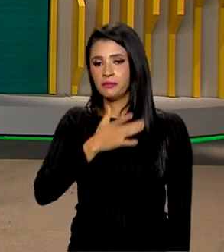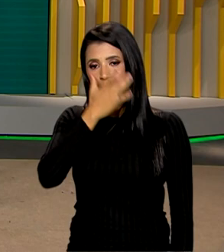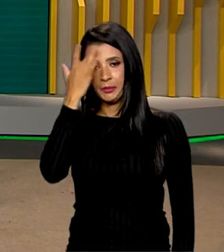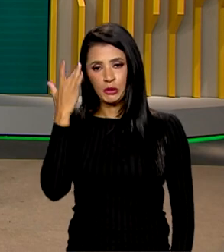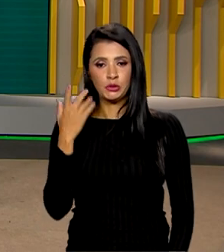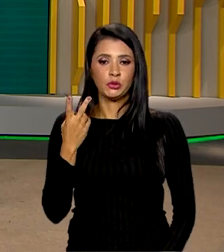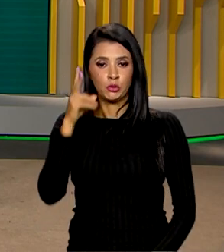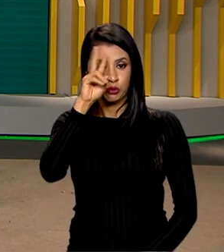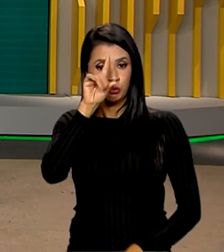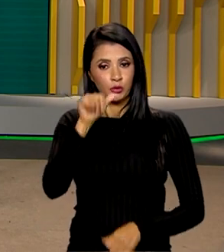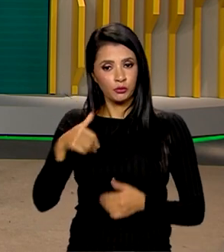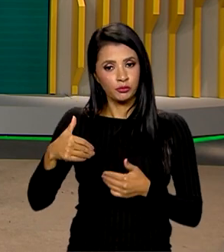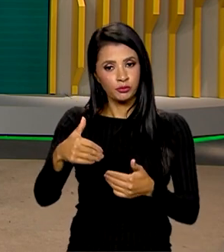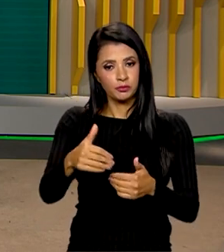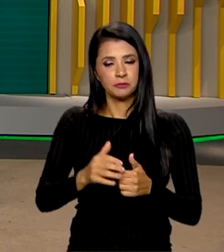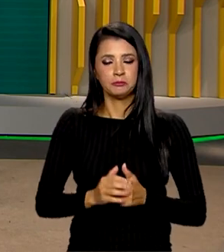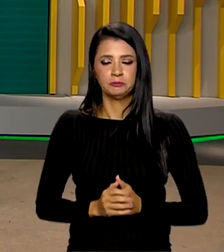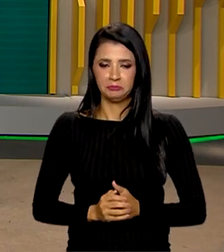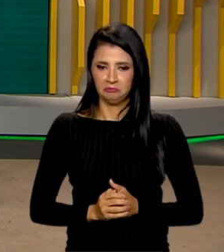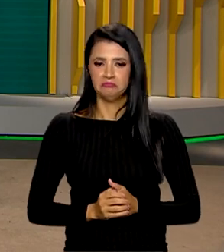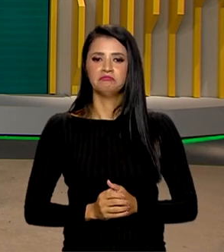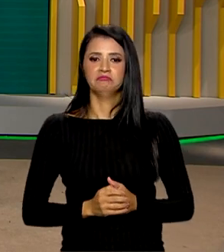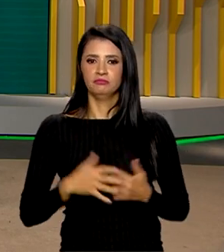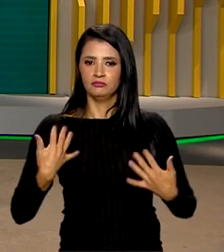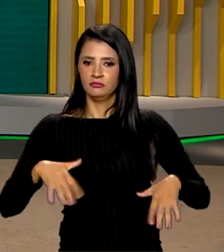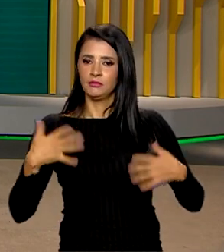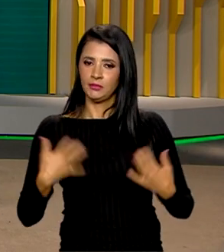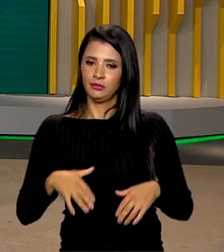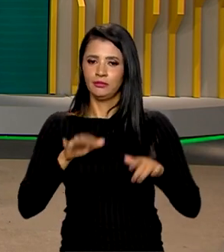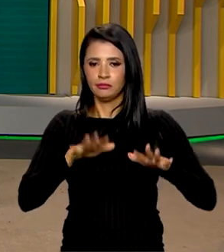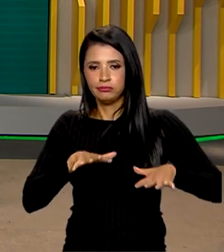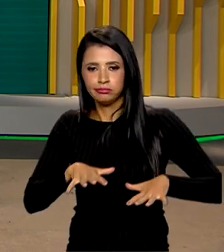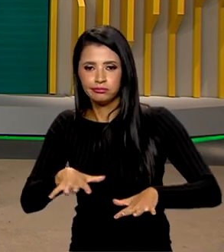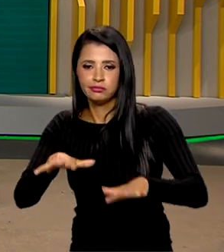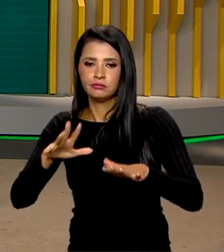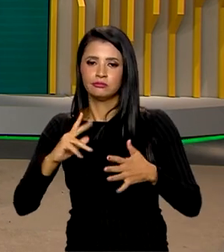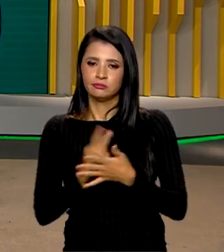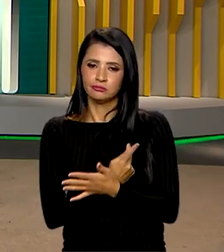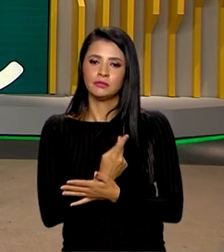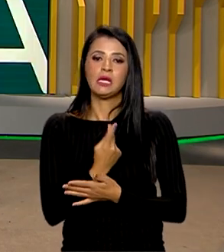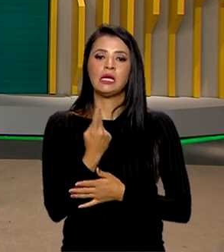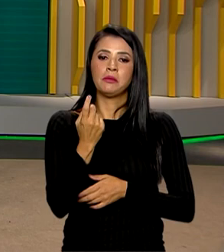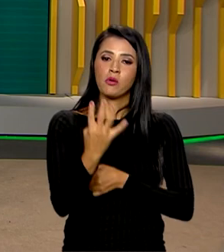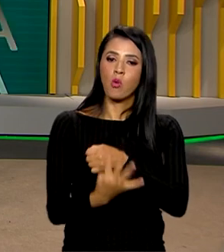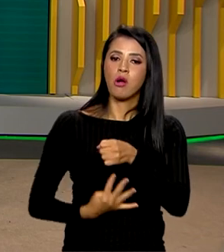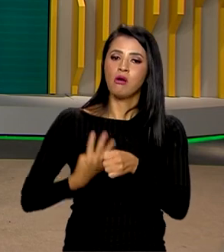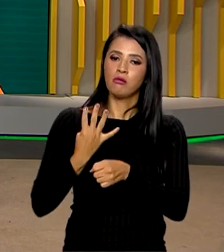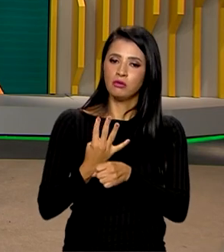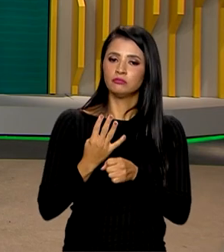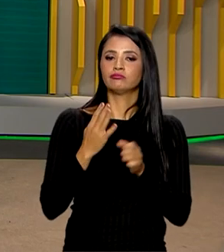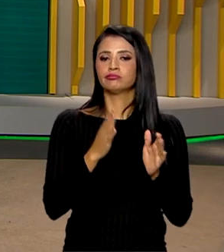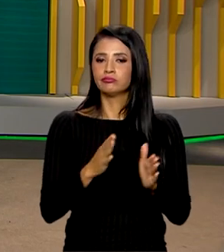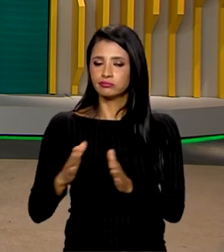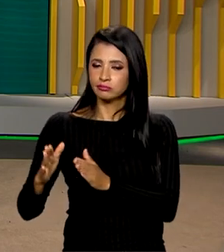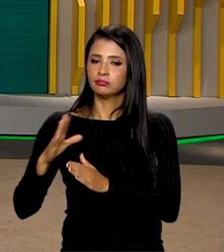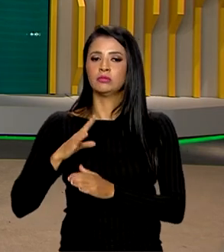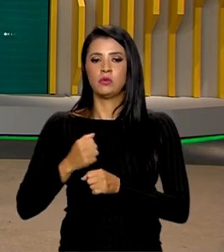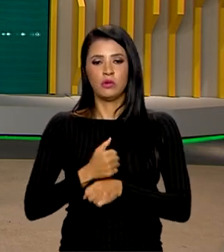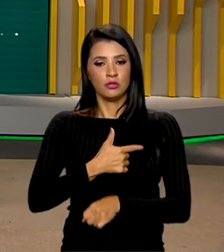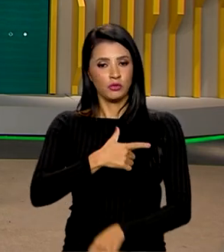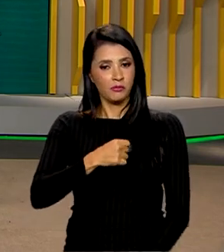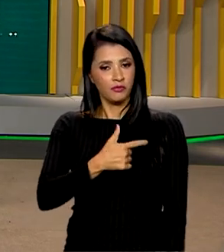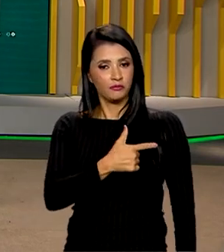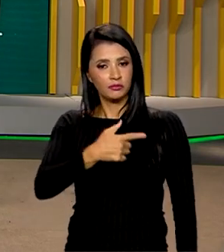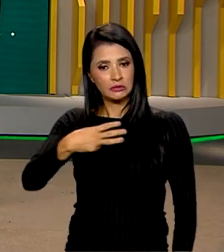próximos 2 dias, Ana. É grandiosa essa marcha. O ato, que é realizado a cada 4 anos, em 2023, esse